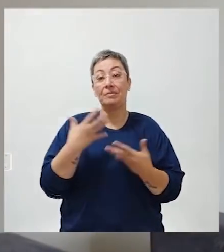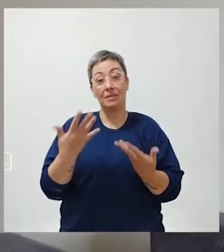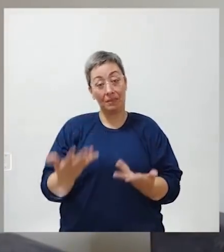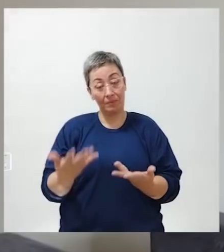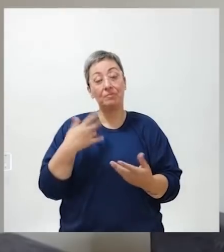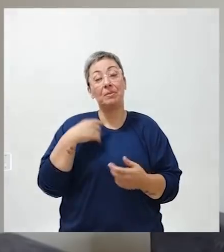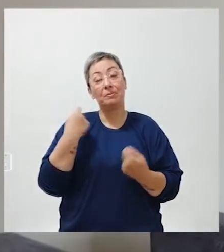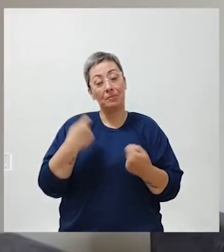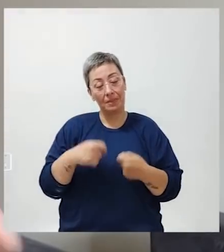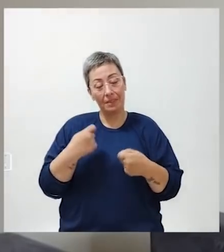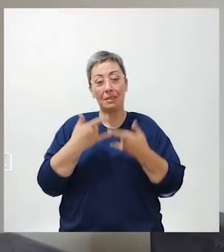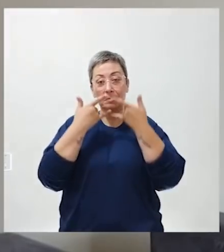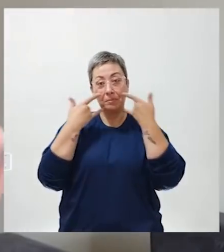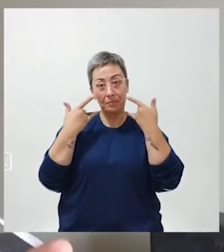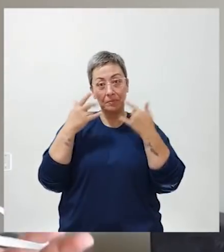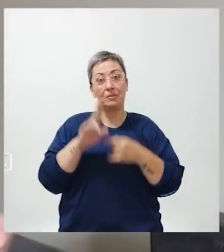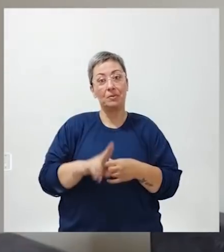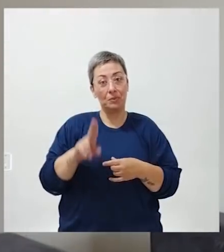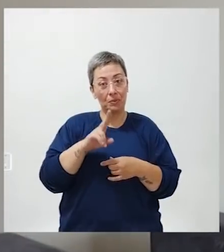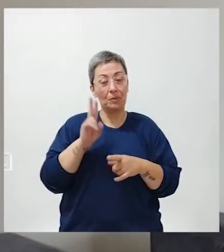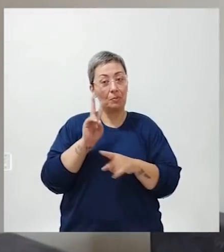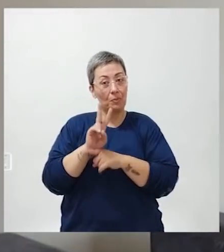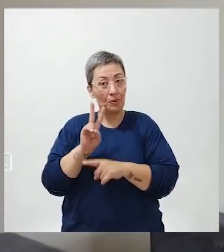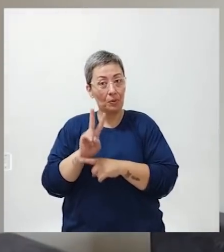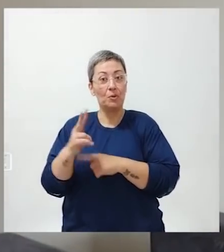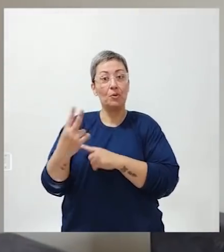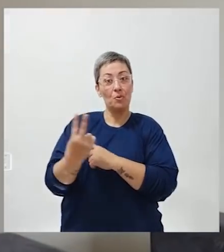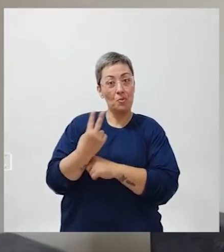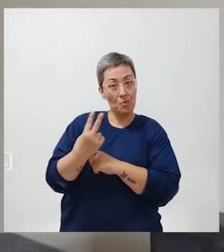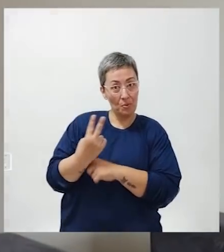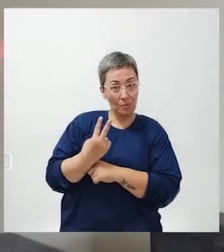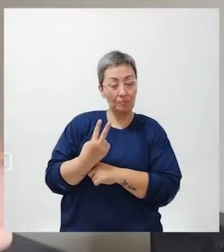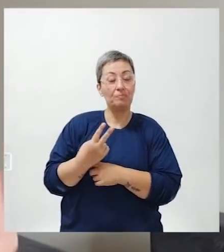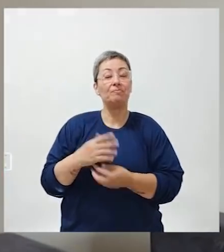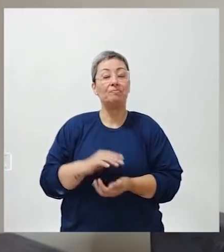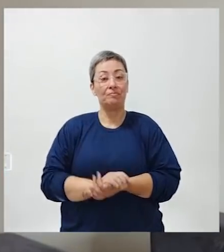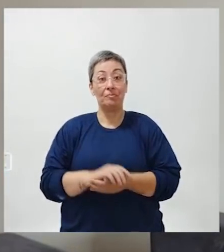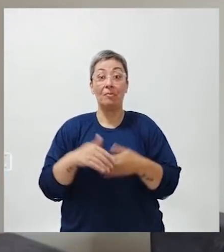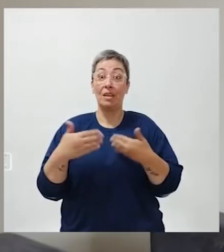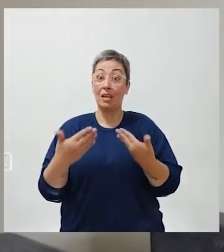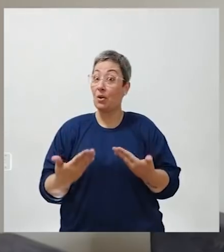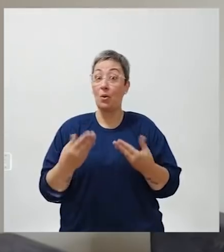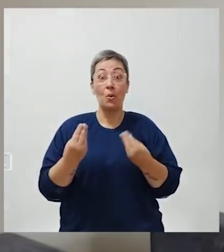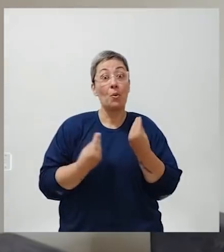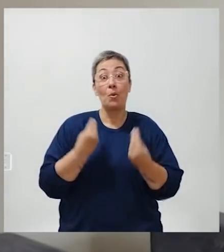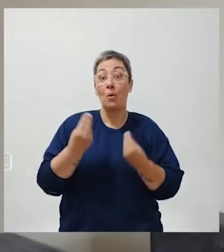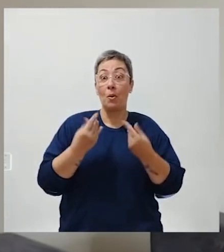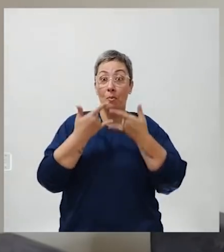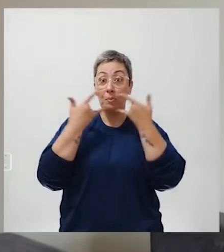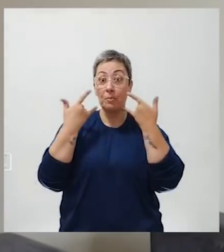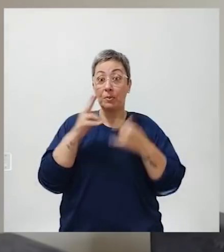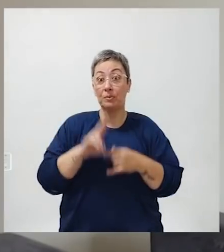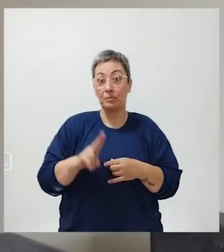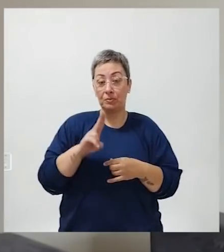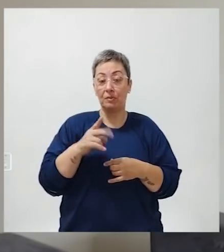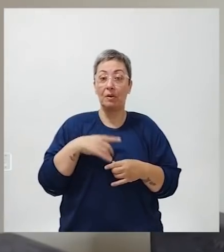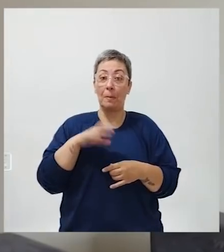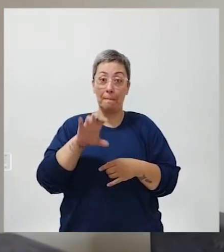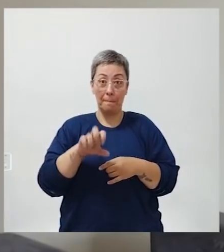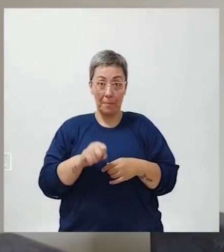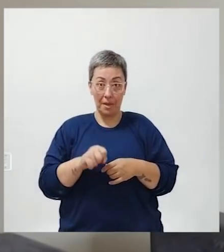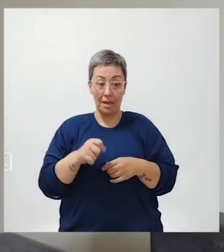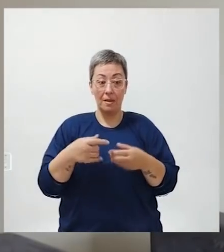por isso que a gente deve usar a máscara, para proteger você e para proteger o seu próximo. Então como é que a gente usa a máscara? Você vai pegar